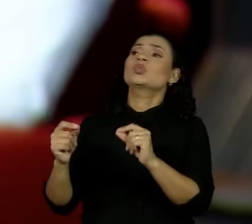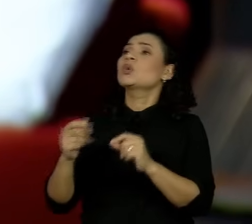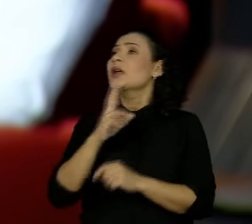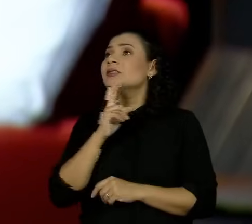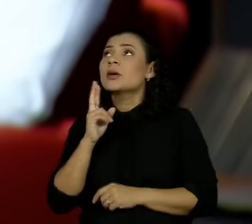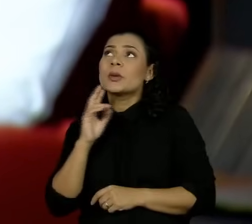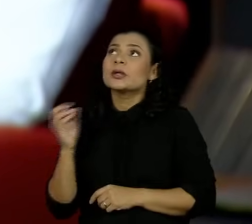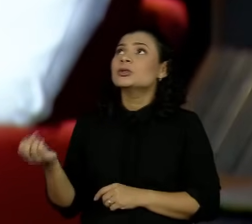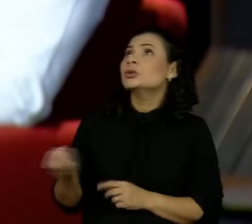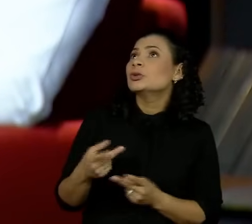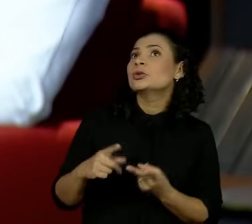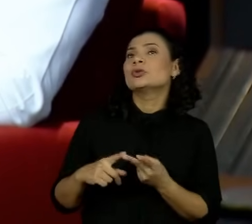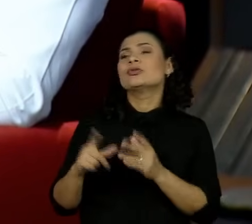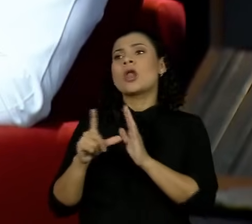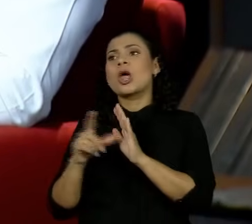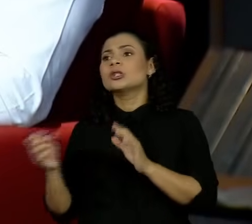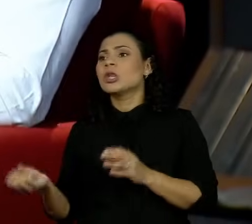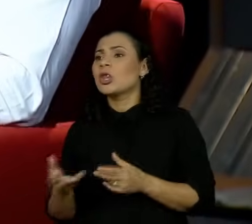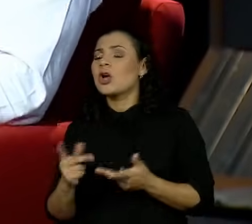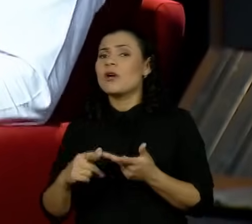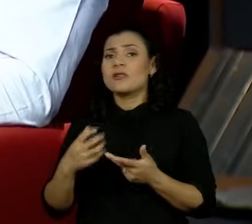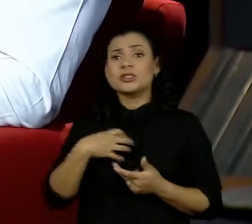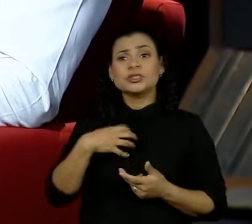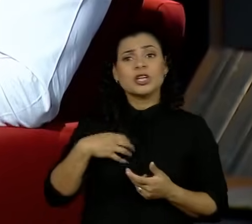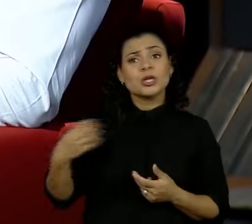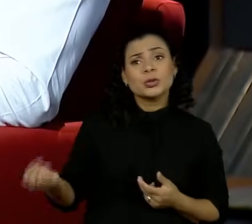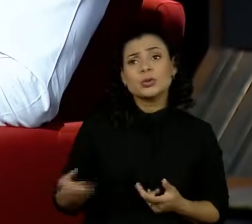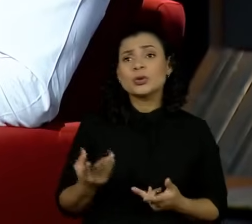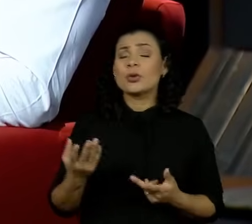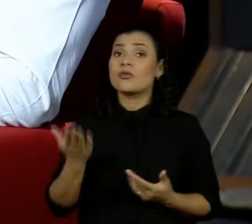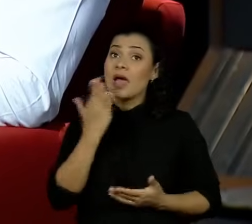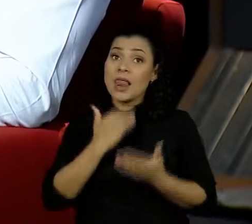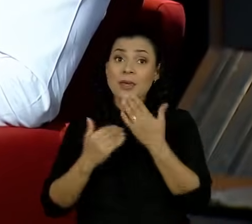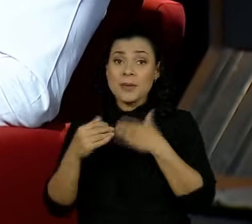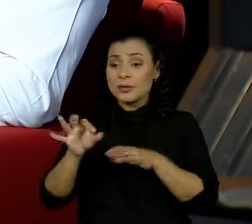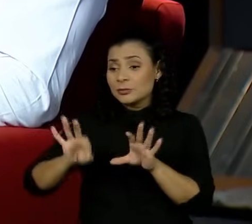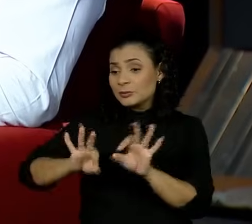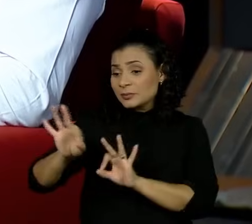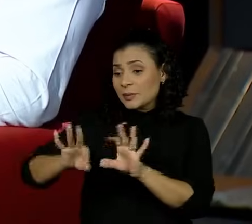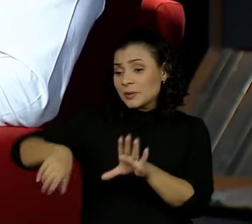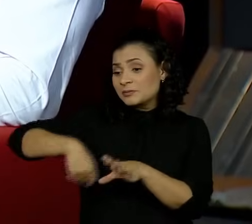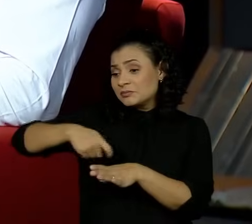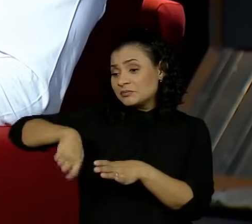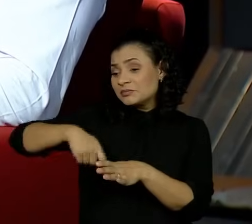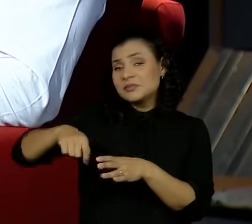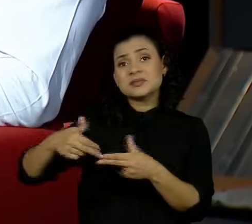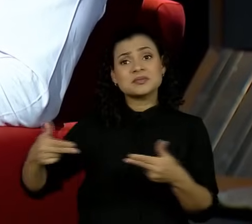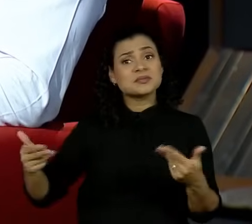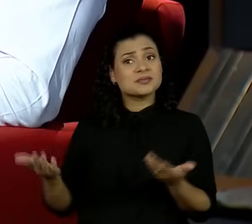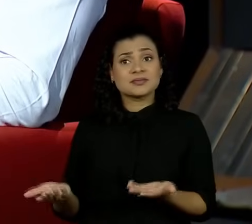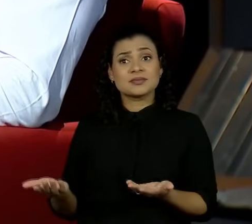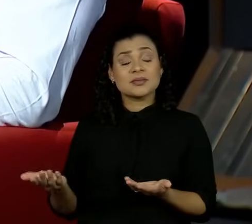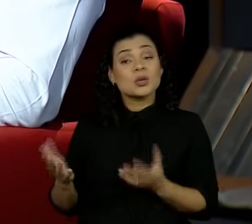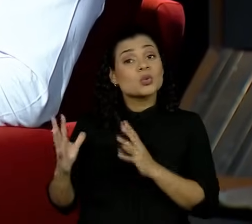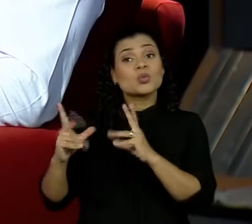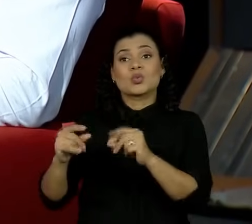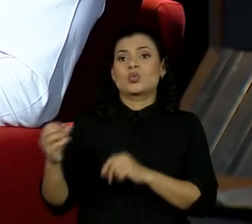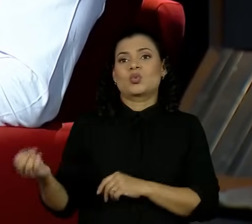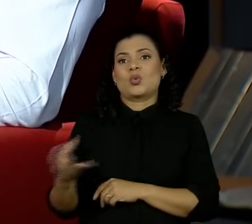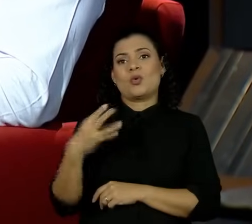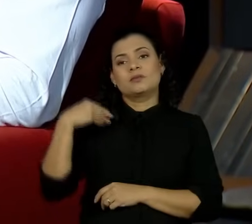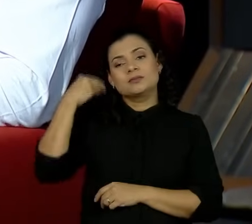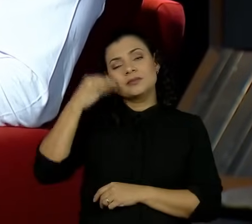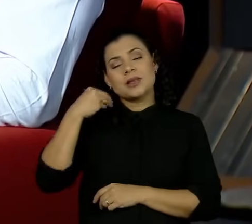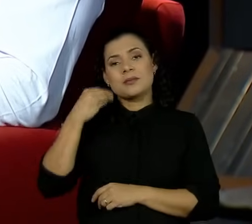restaurante novo, um preparo novo, um alimento novo que você prepara, que você inclui na sua refeição.